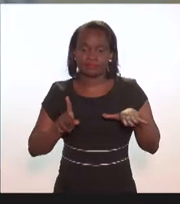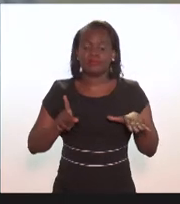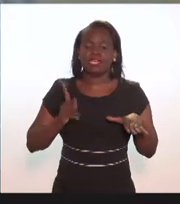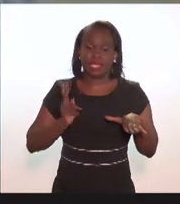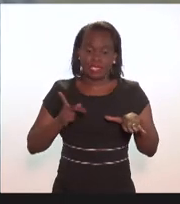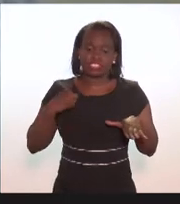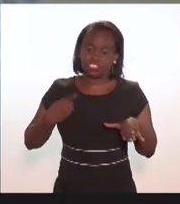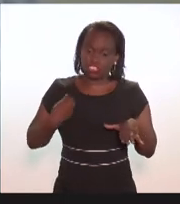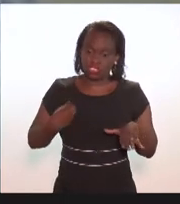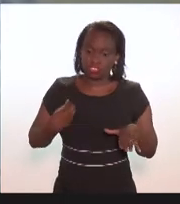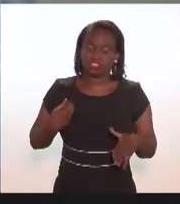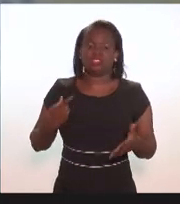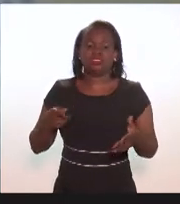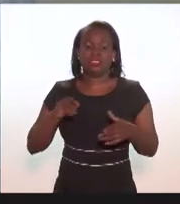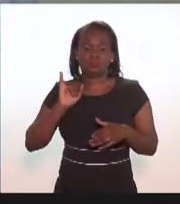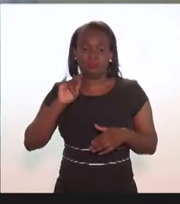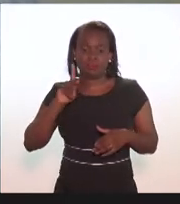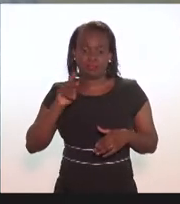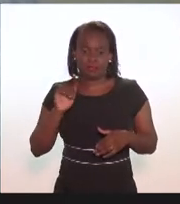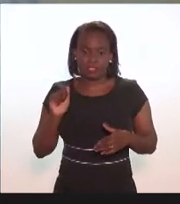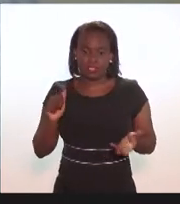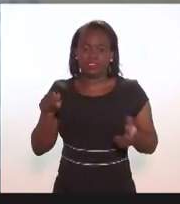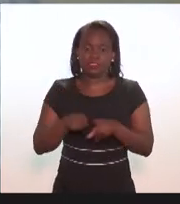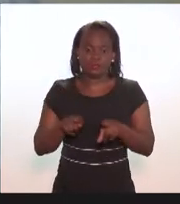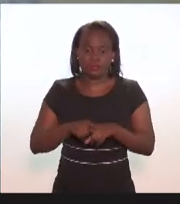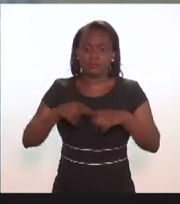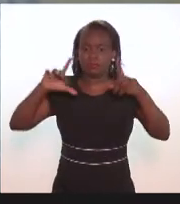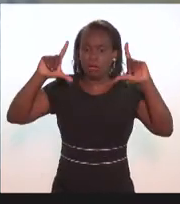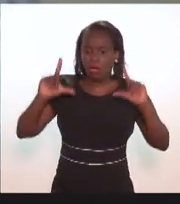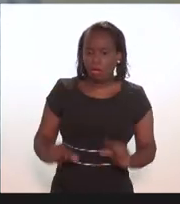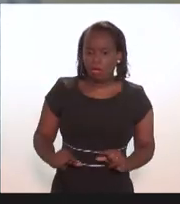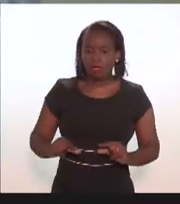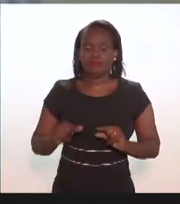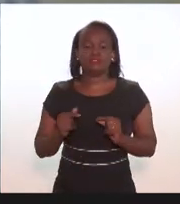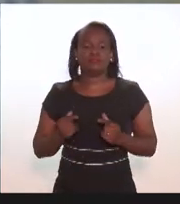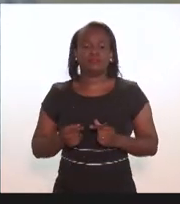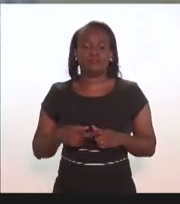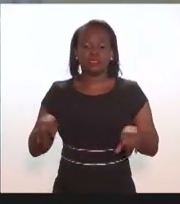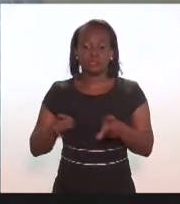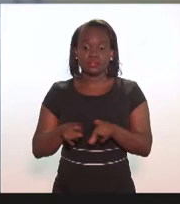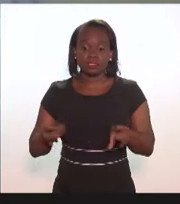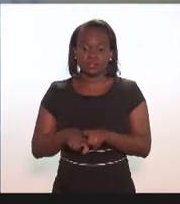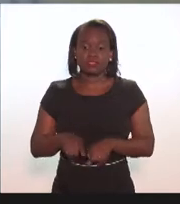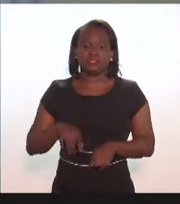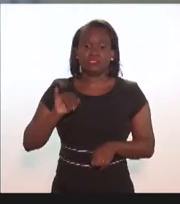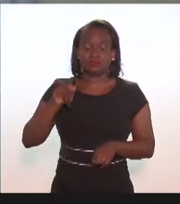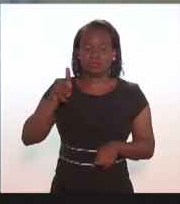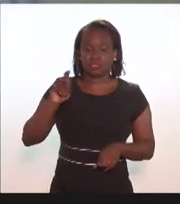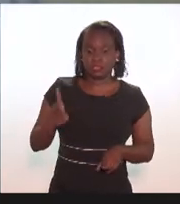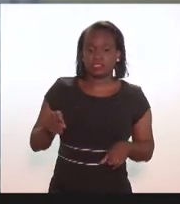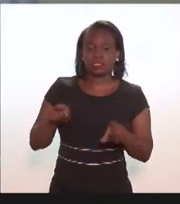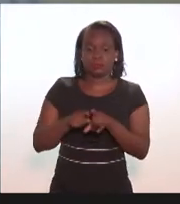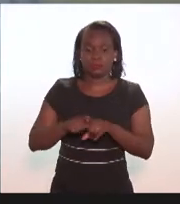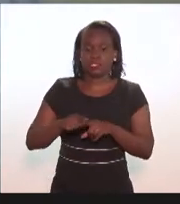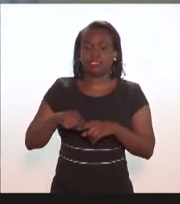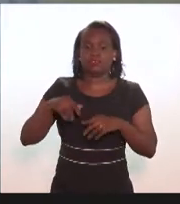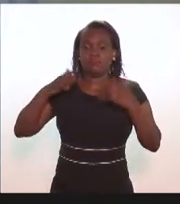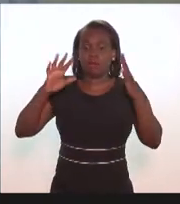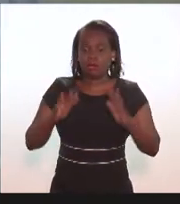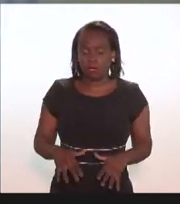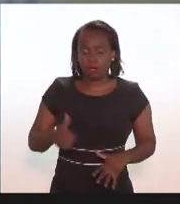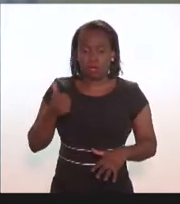ainda presente, IPVA também com queda brusca, também o ITD com queda acima de dois